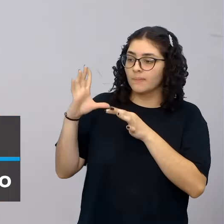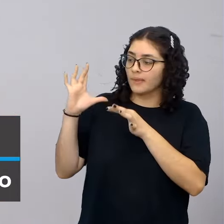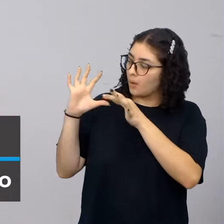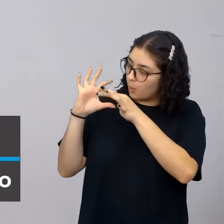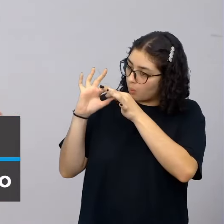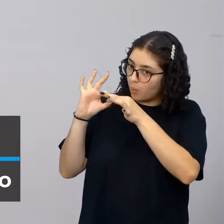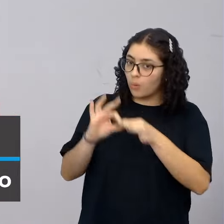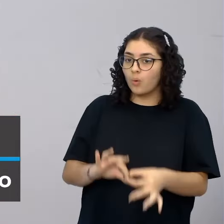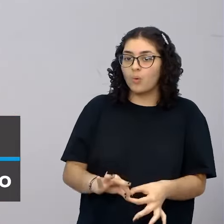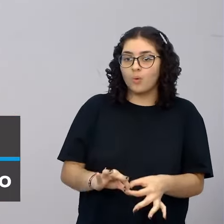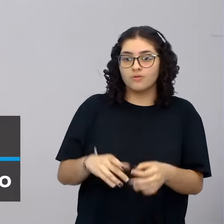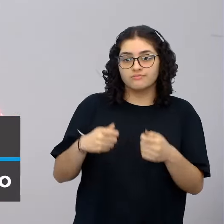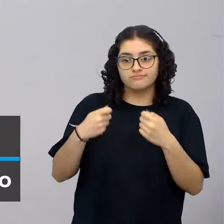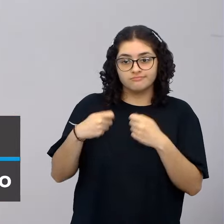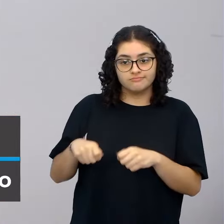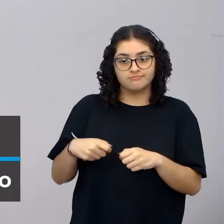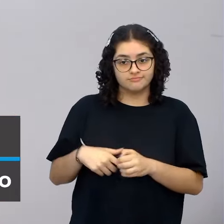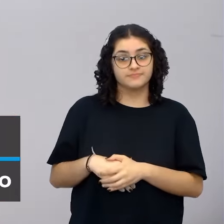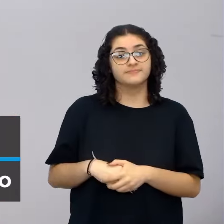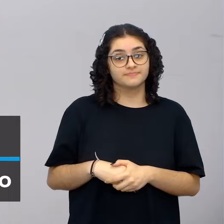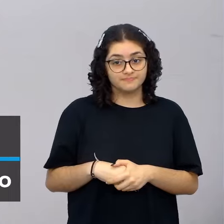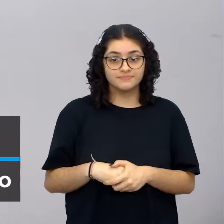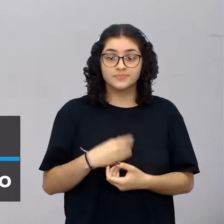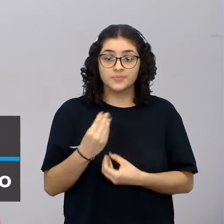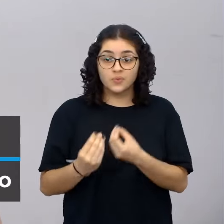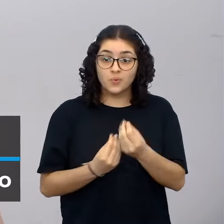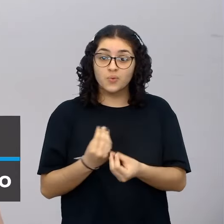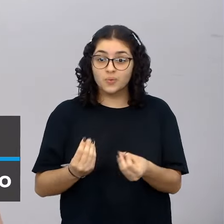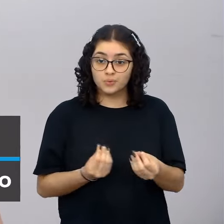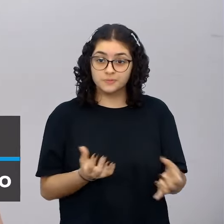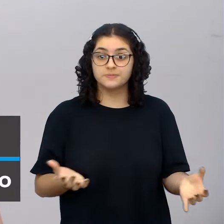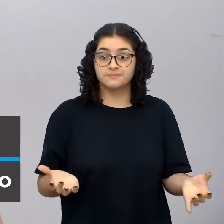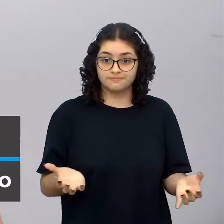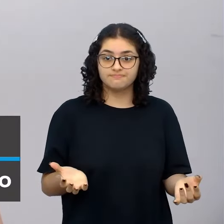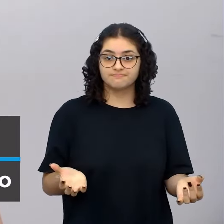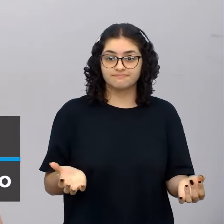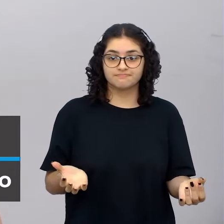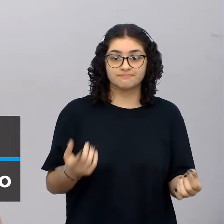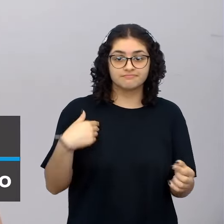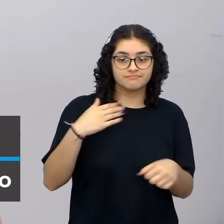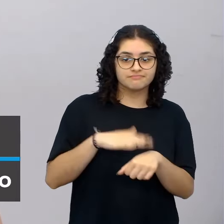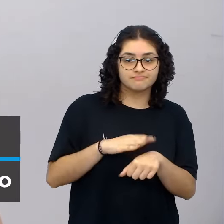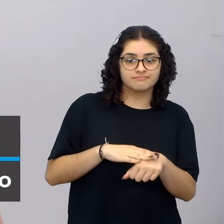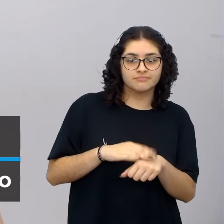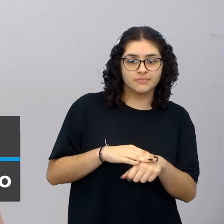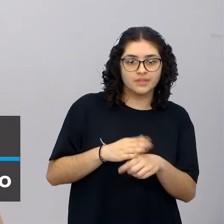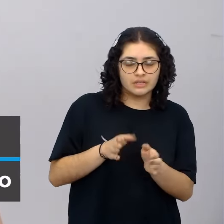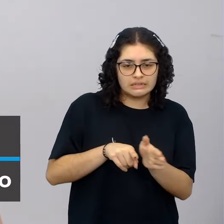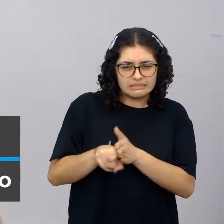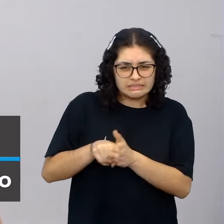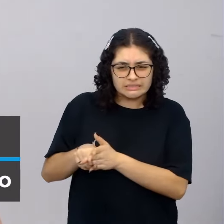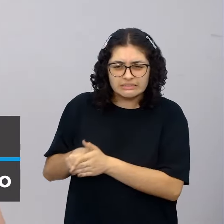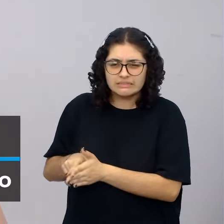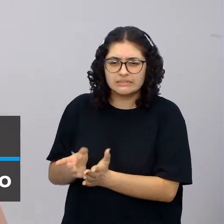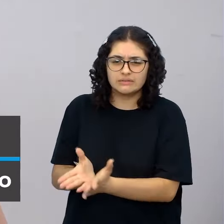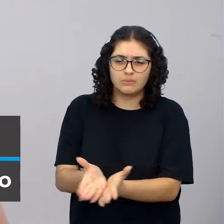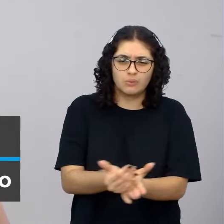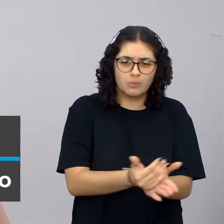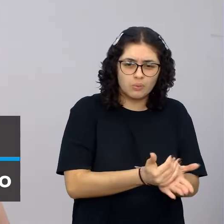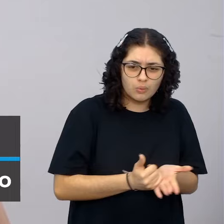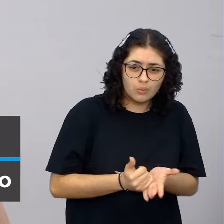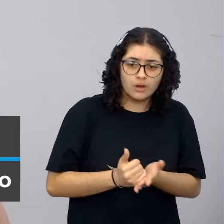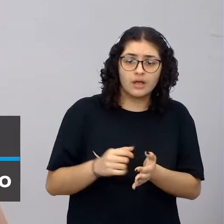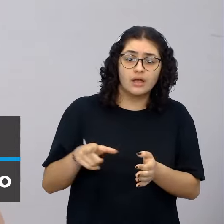aprendizagem até a última. Então, como é que a gente foi olhar isso? Então, nós fizemos uma curadoria muito grande, algumas